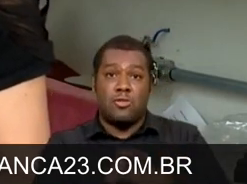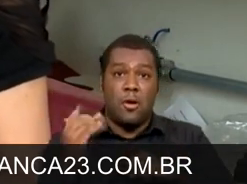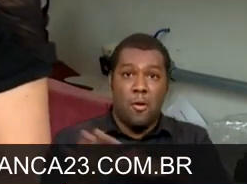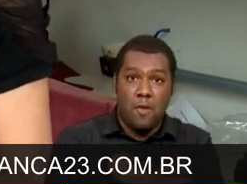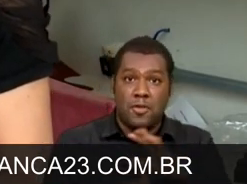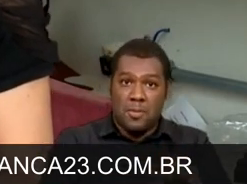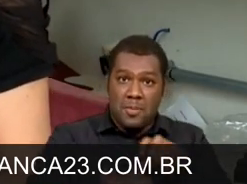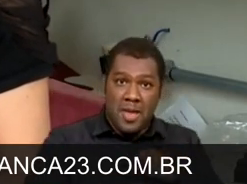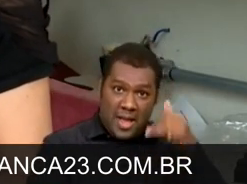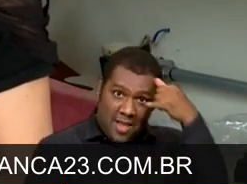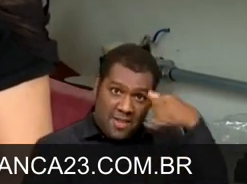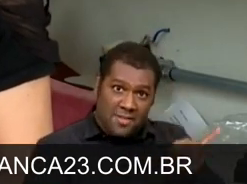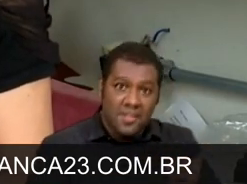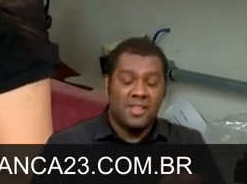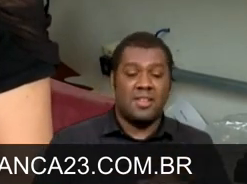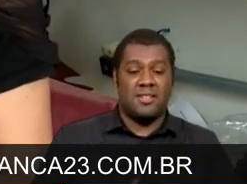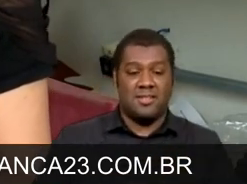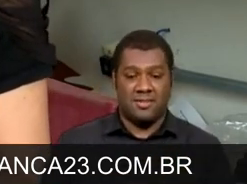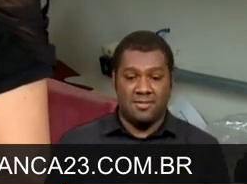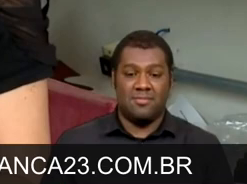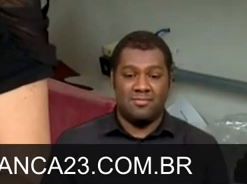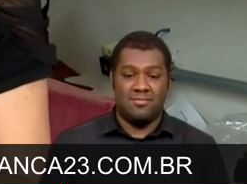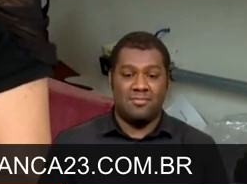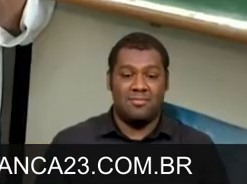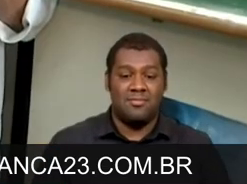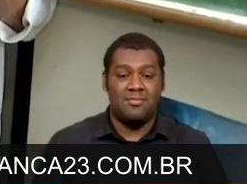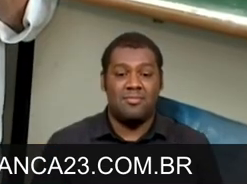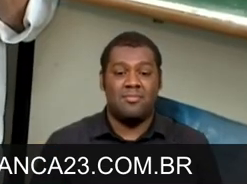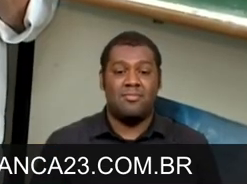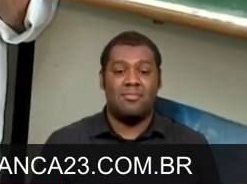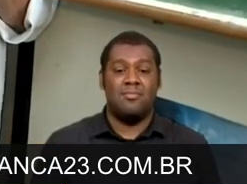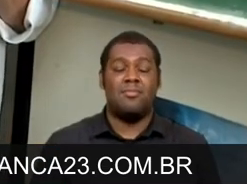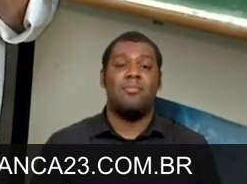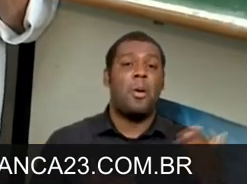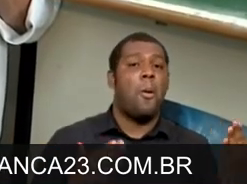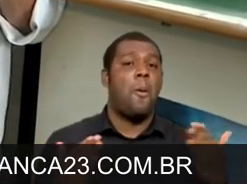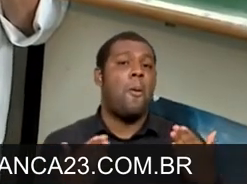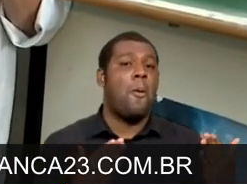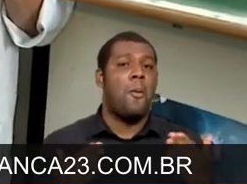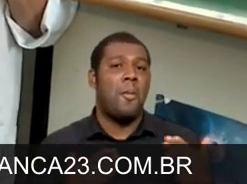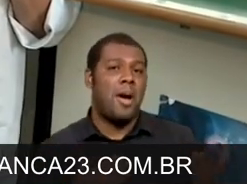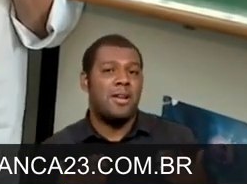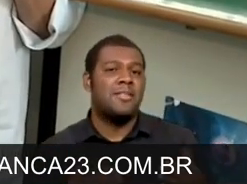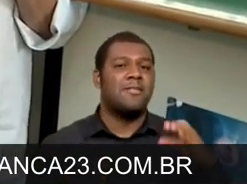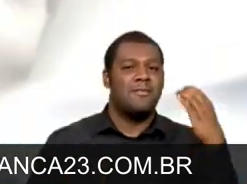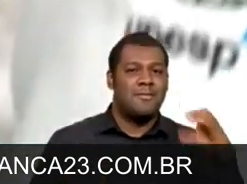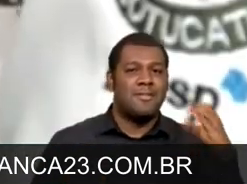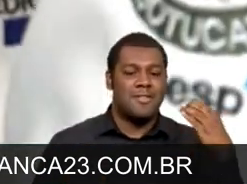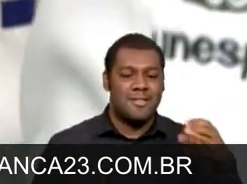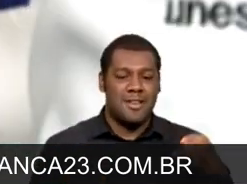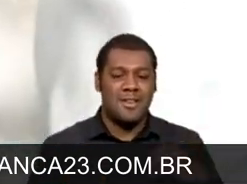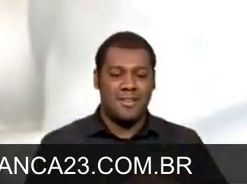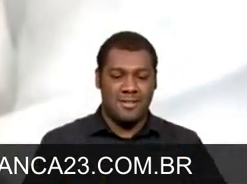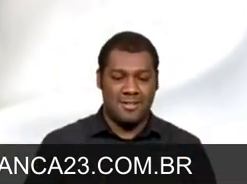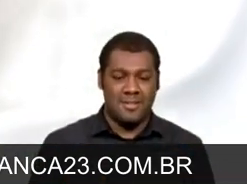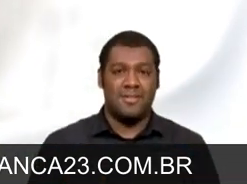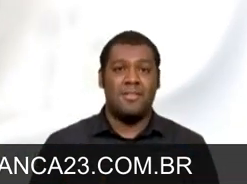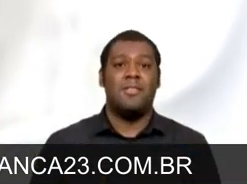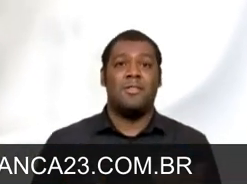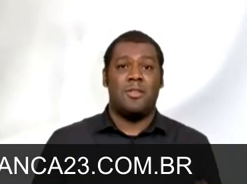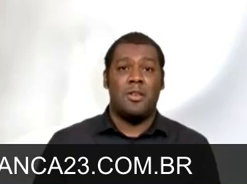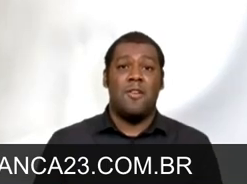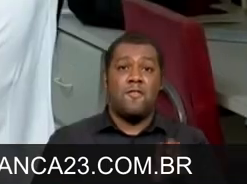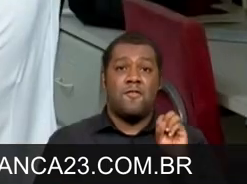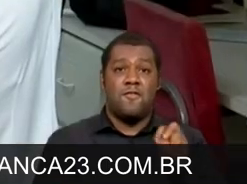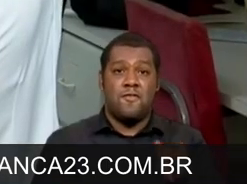age diretamente na mucosa de quem é imunizado. Na comparação feita pelos cientistas, a carga viral no pulmão